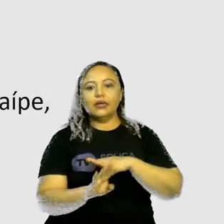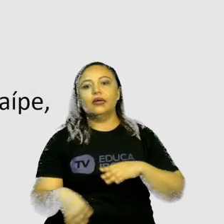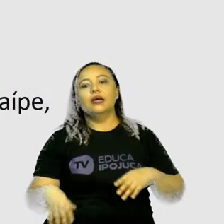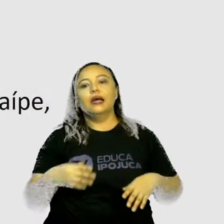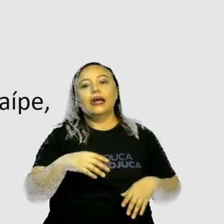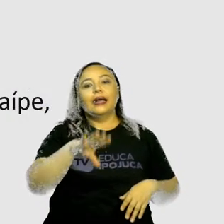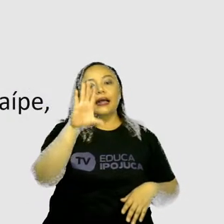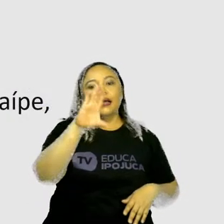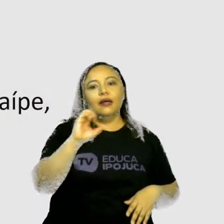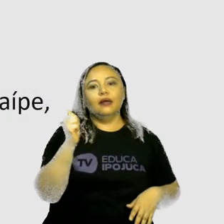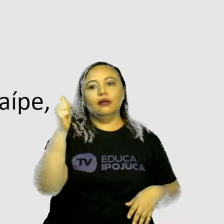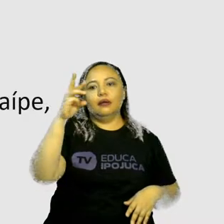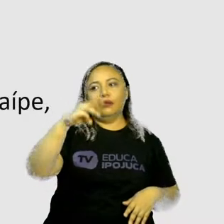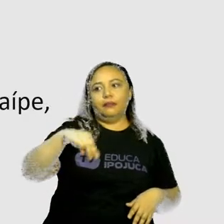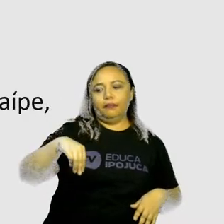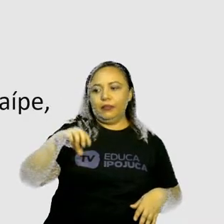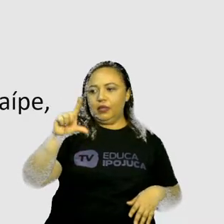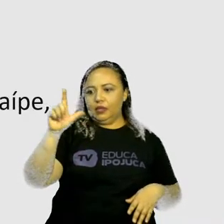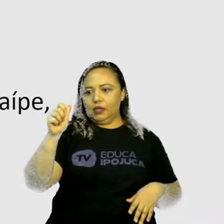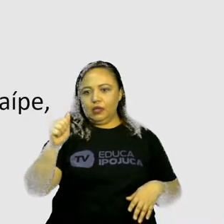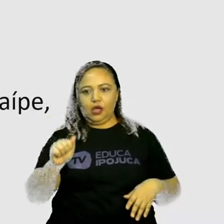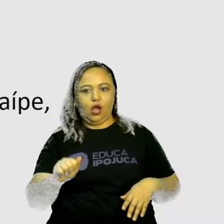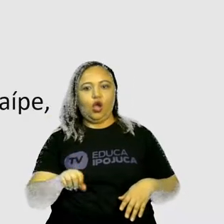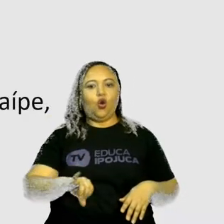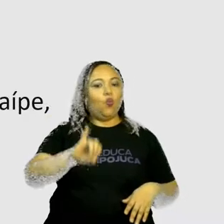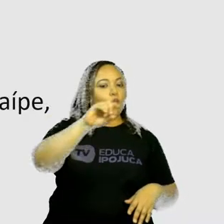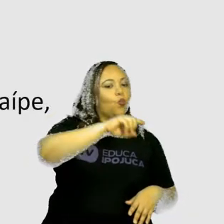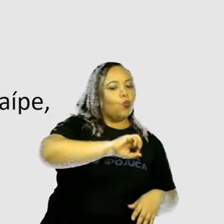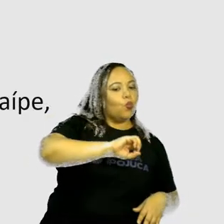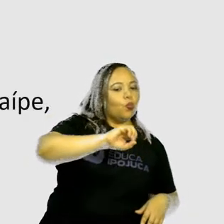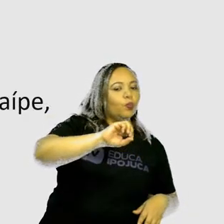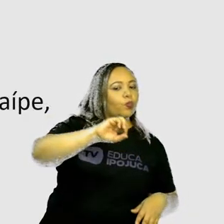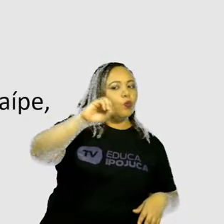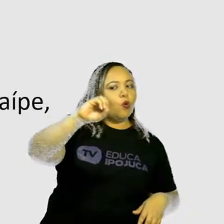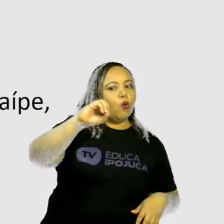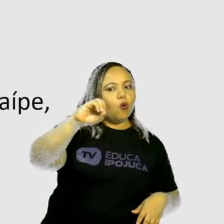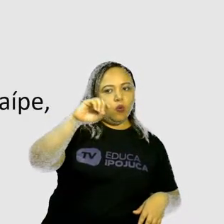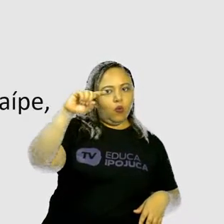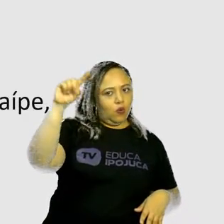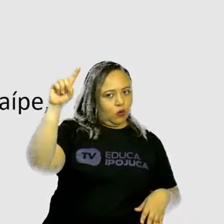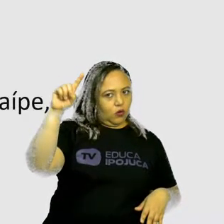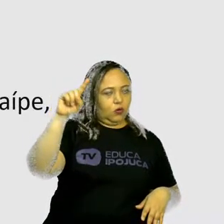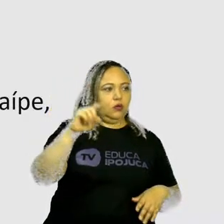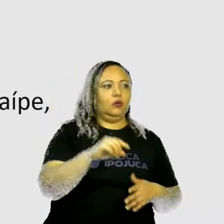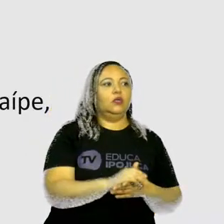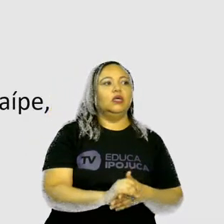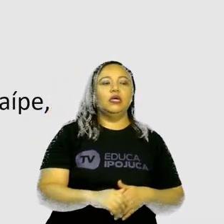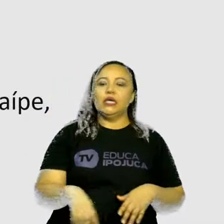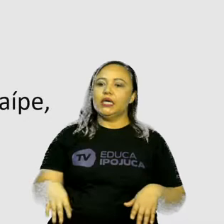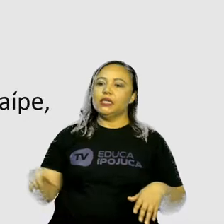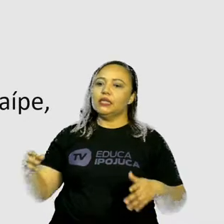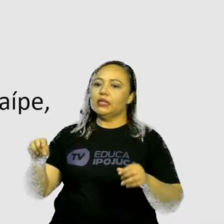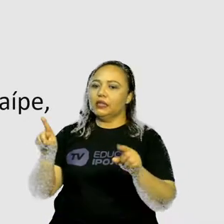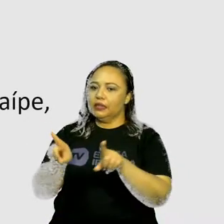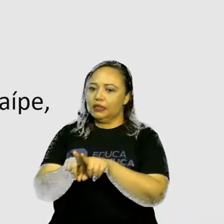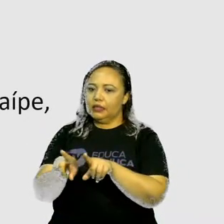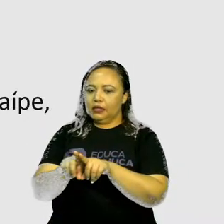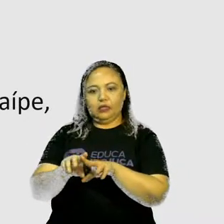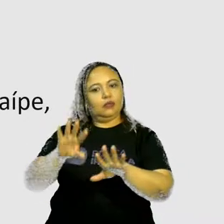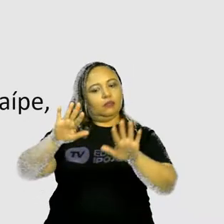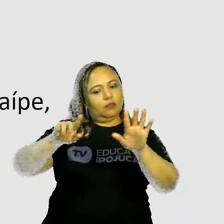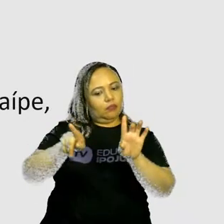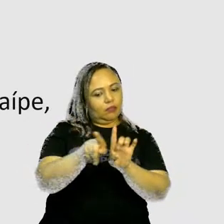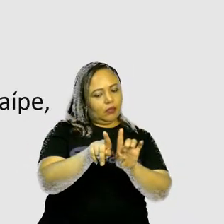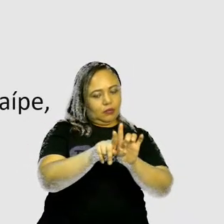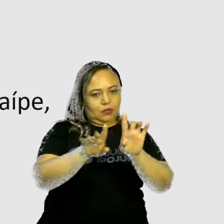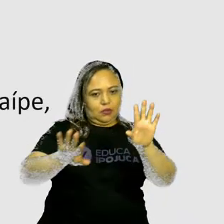Ó, São Miguel, Engenhos, Burópolis e tem os povoados que são as praias.